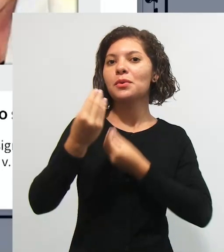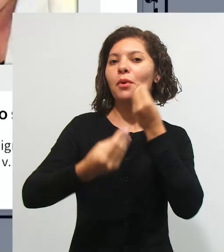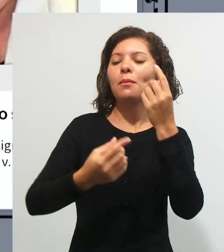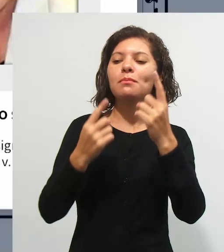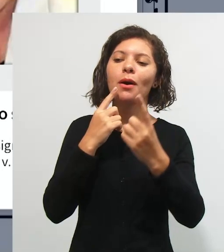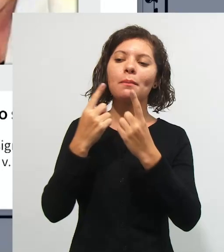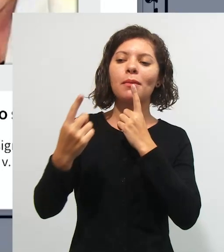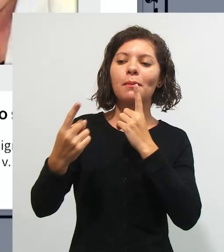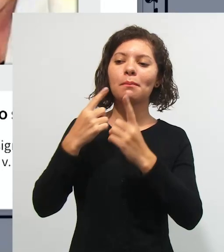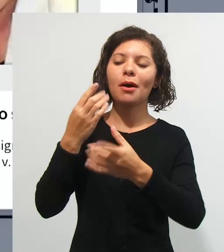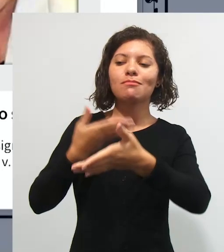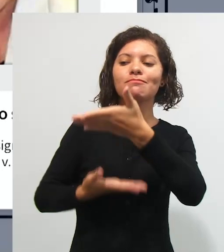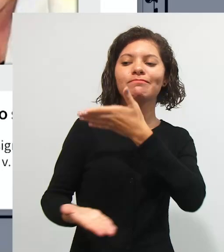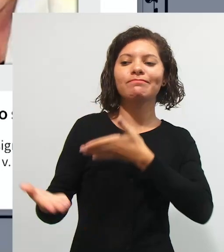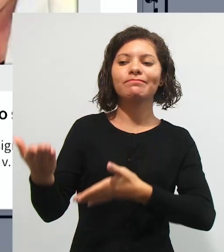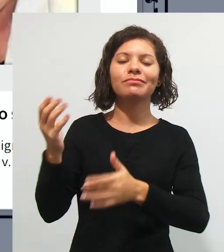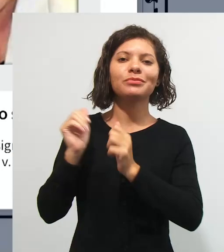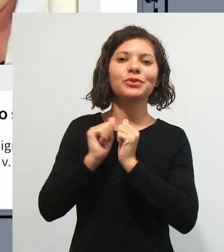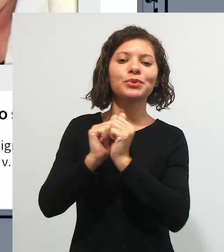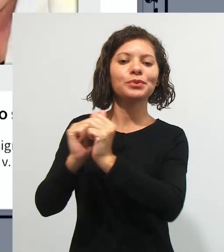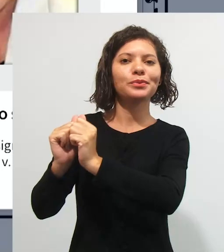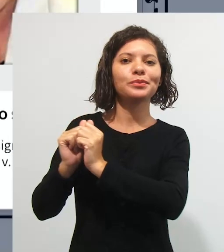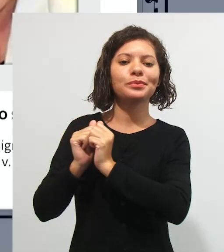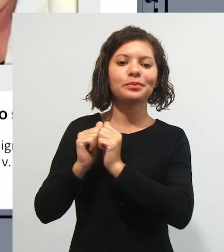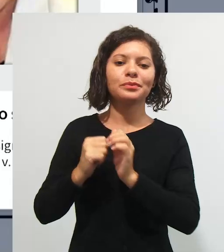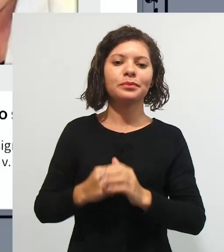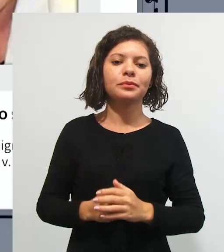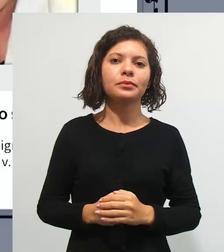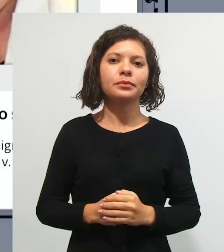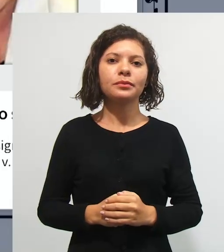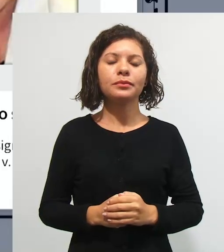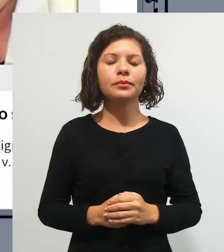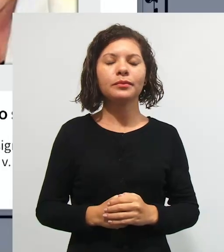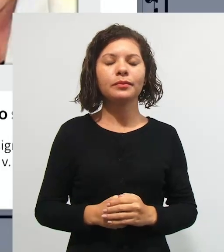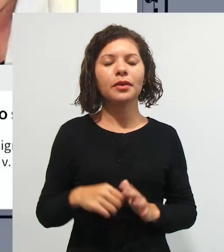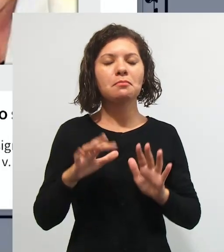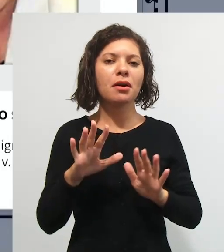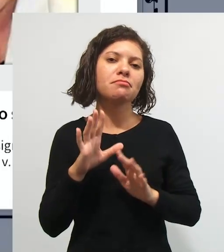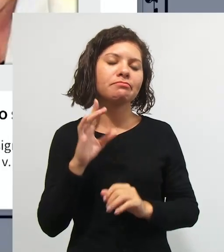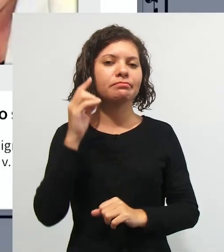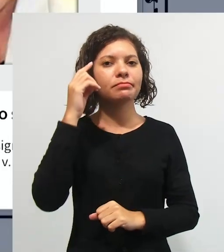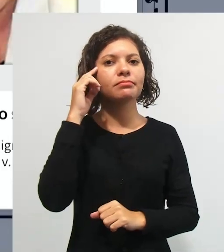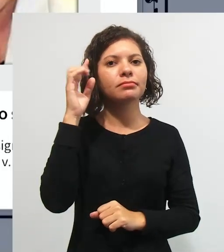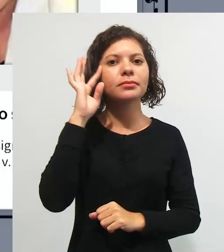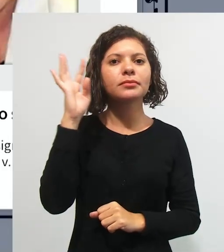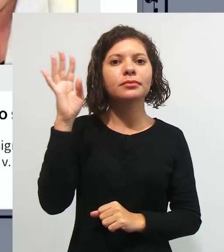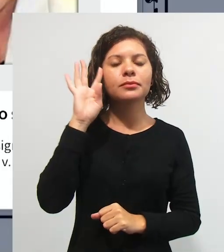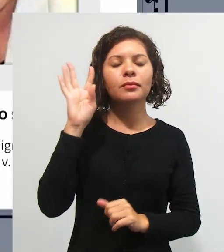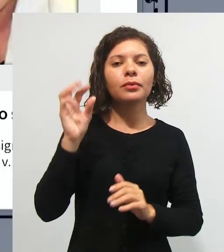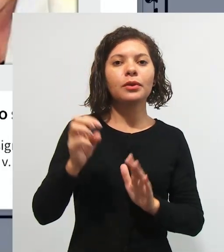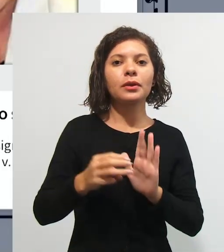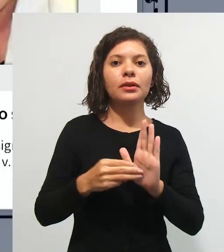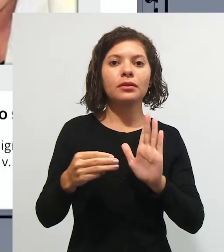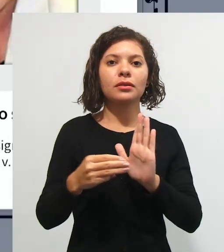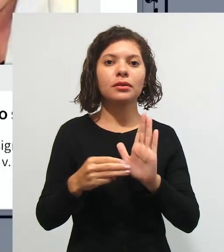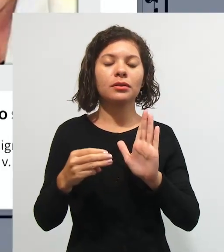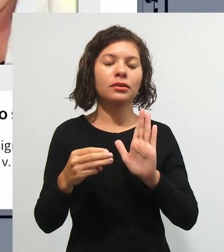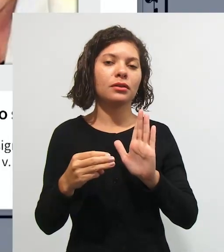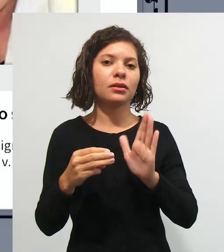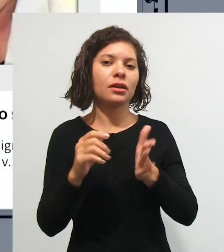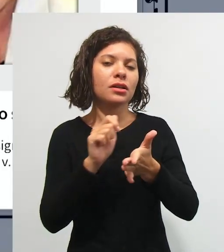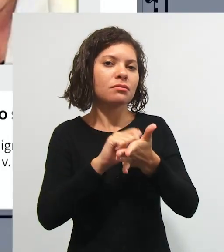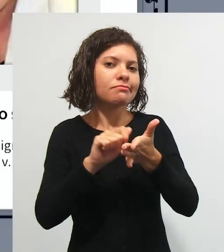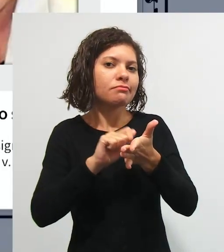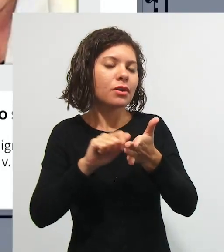coletivo. Quando a gente pensa metodologicamente, para você escrever o porquê,